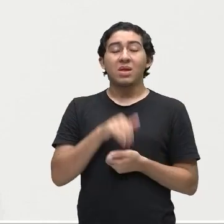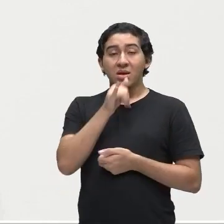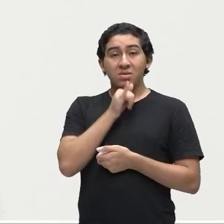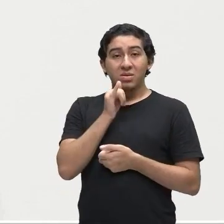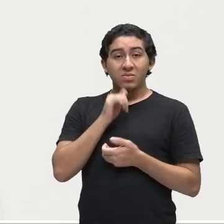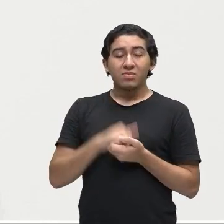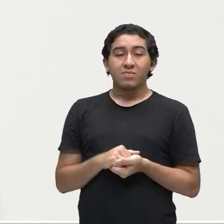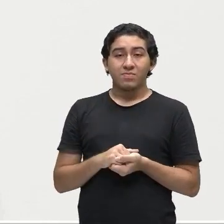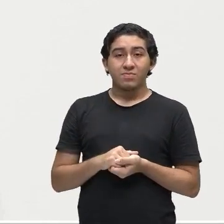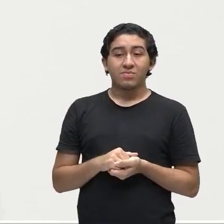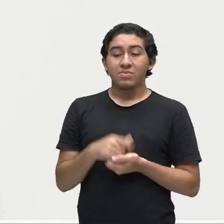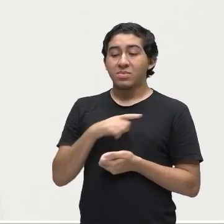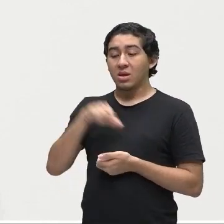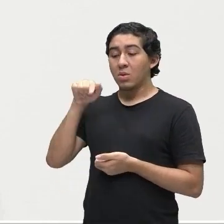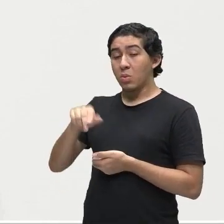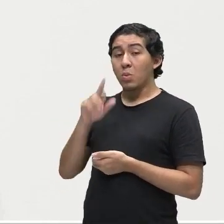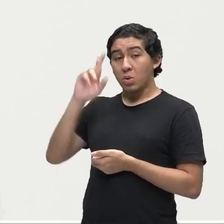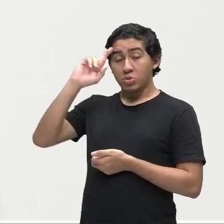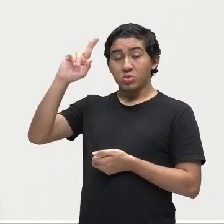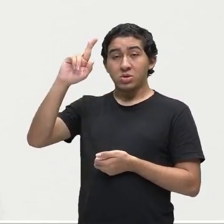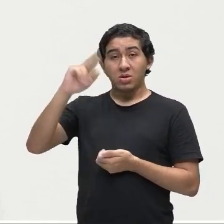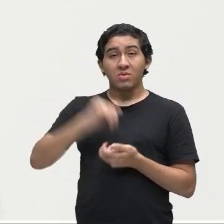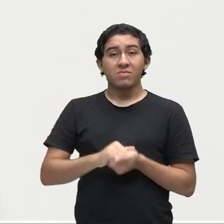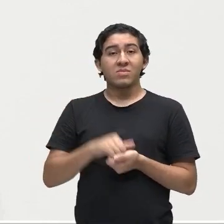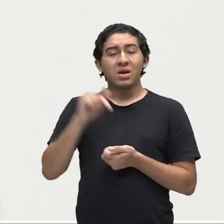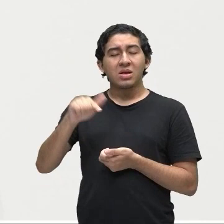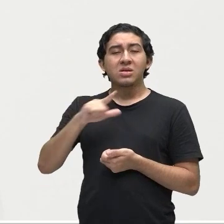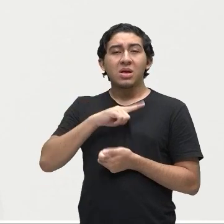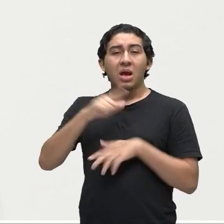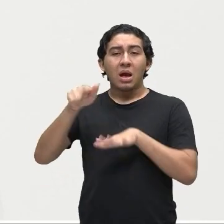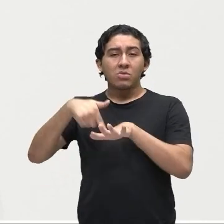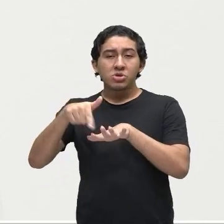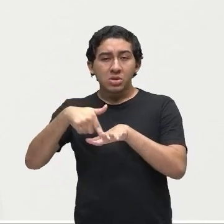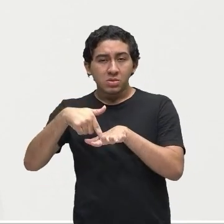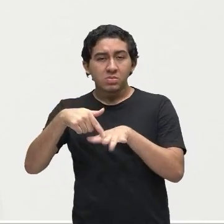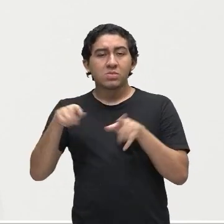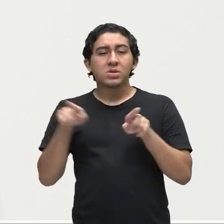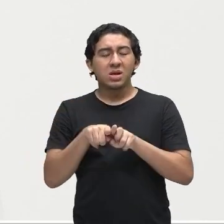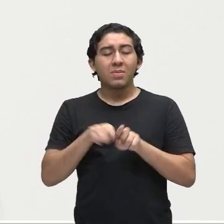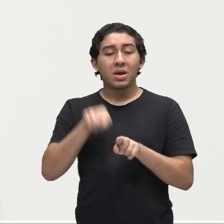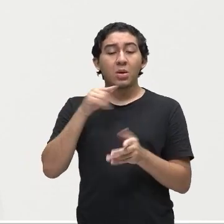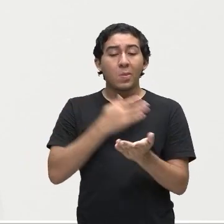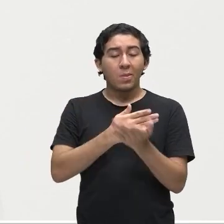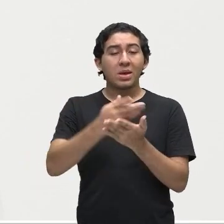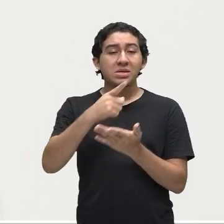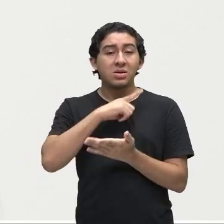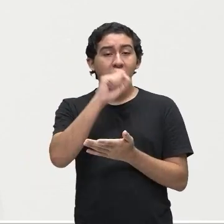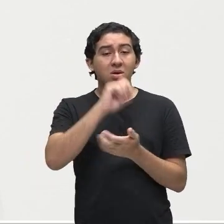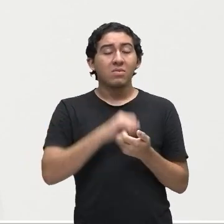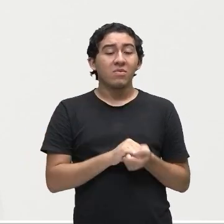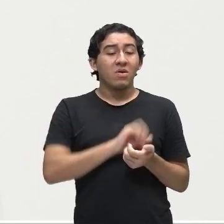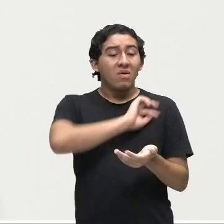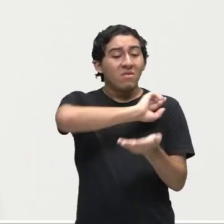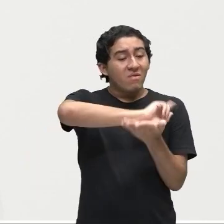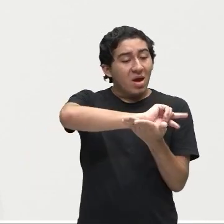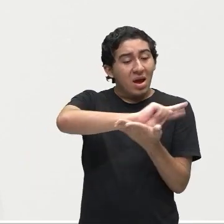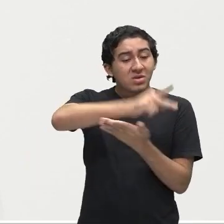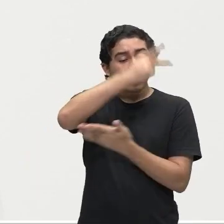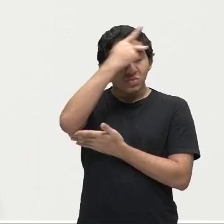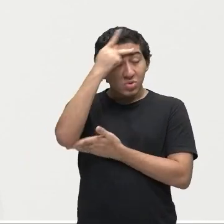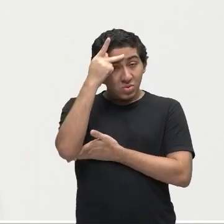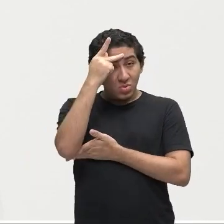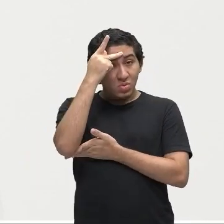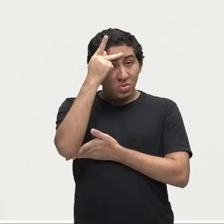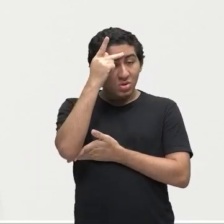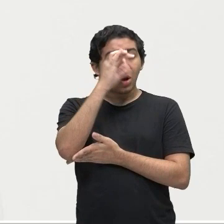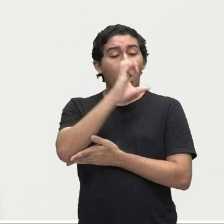aqui um mestre de ofício que produz calçados e aí aqui ele já começa a ter aqui vários companheiros